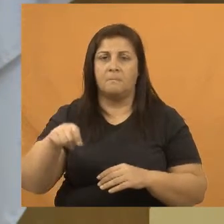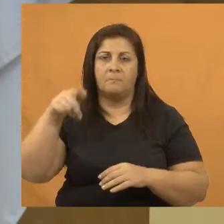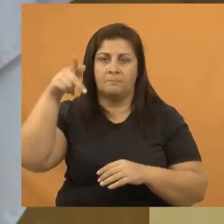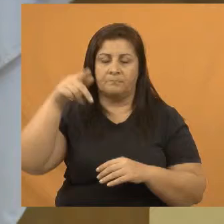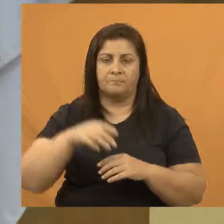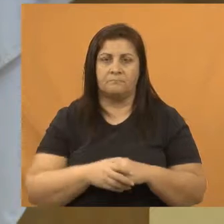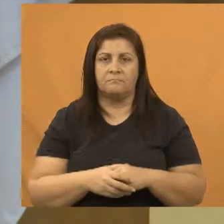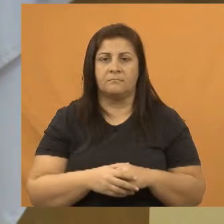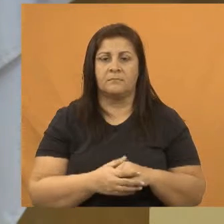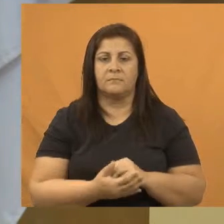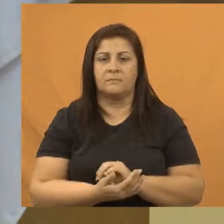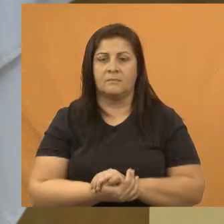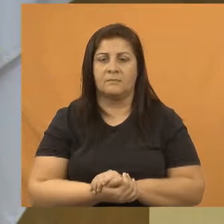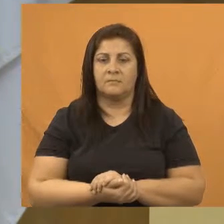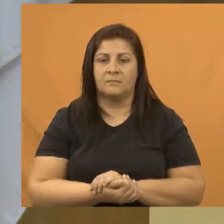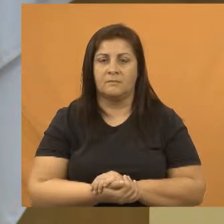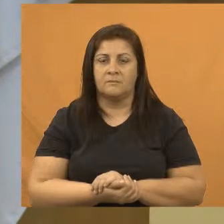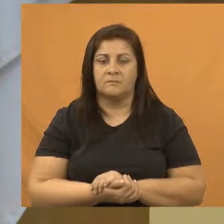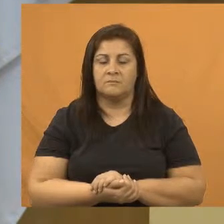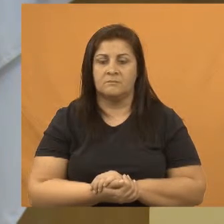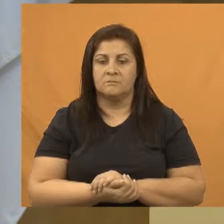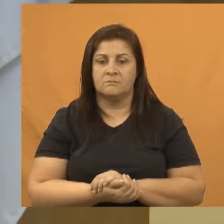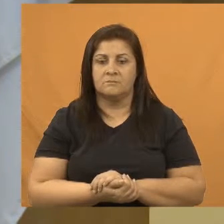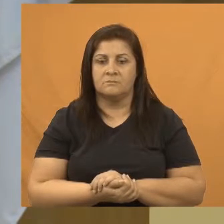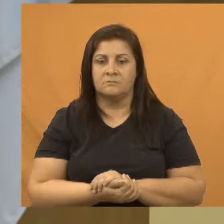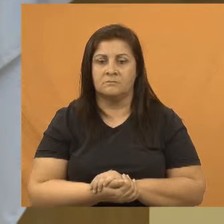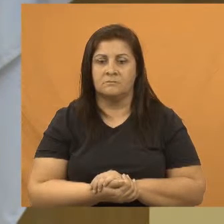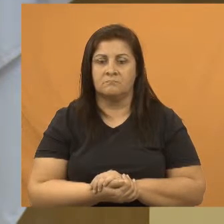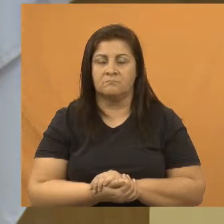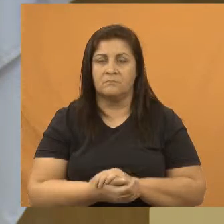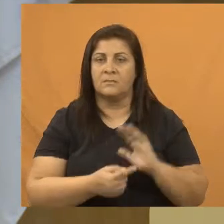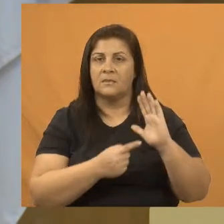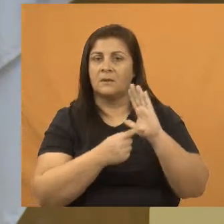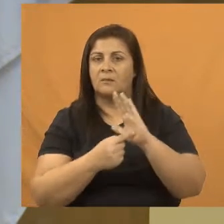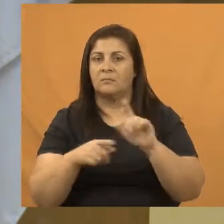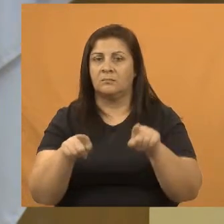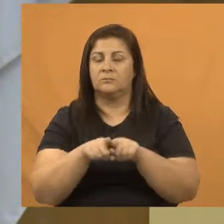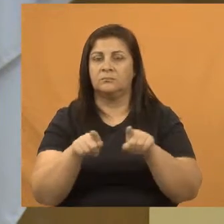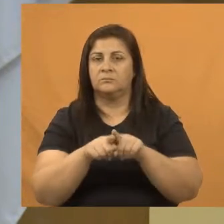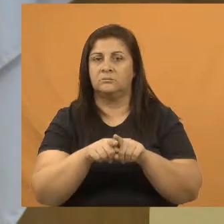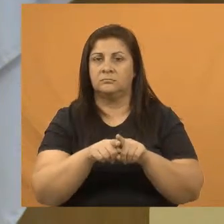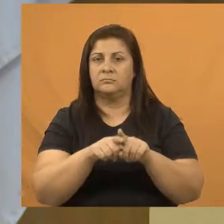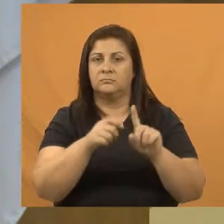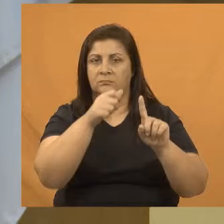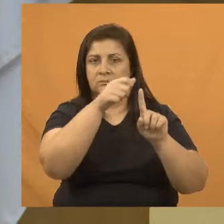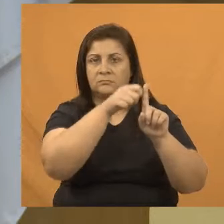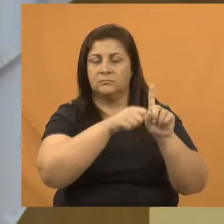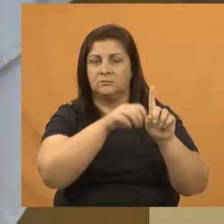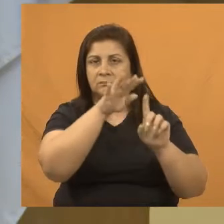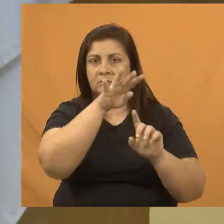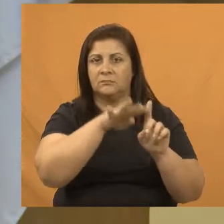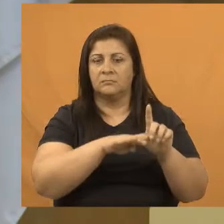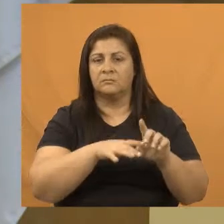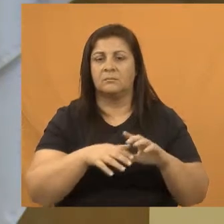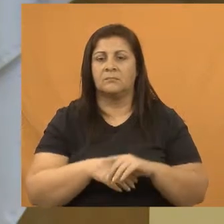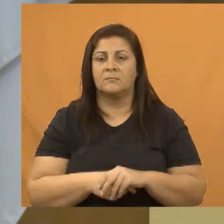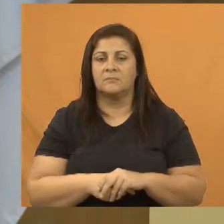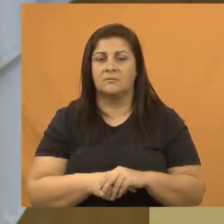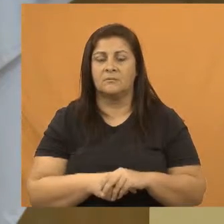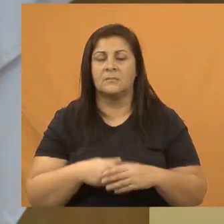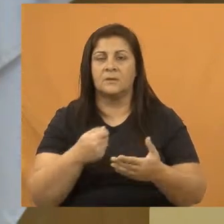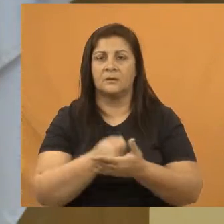33 anos de idade. Nesse sentido, apresento aqui também um calendário de luta. Já está rolando